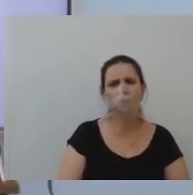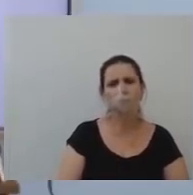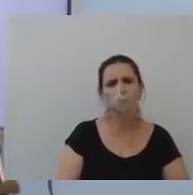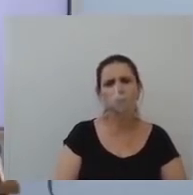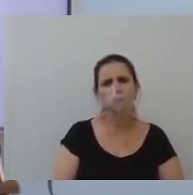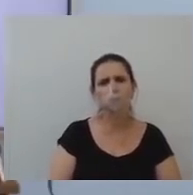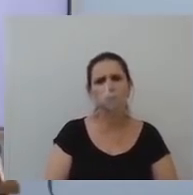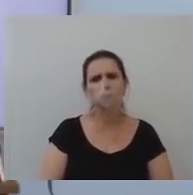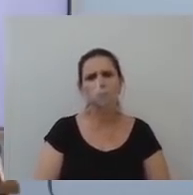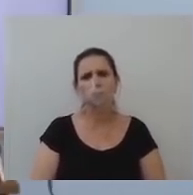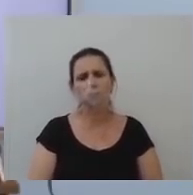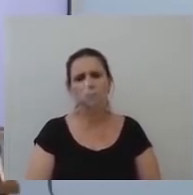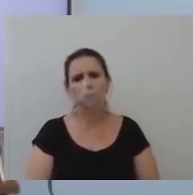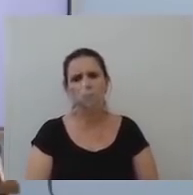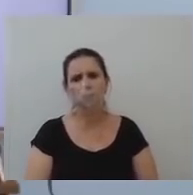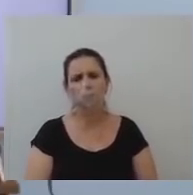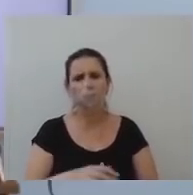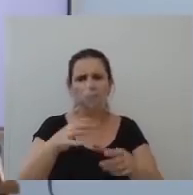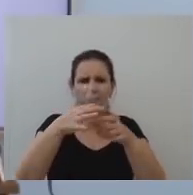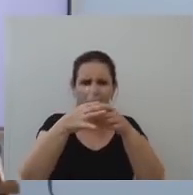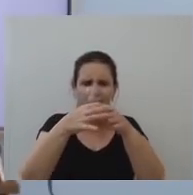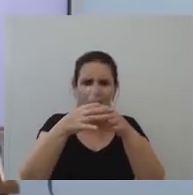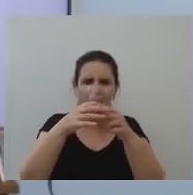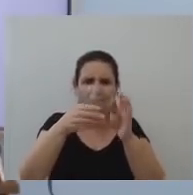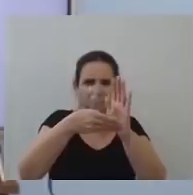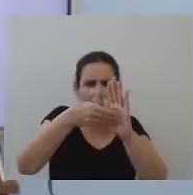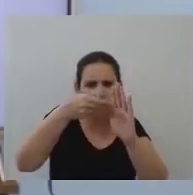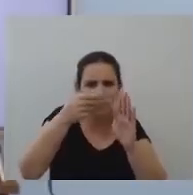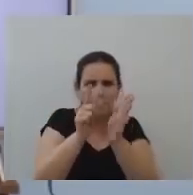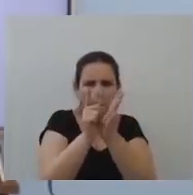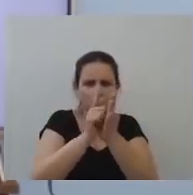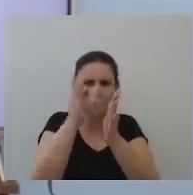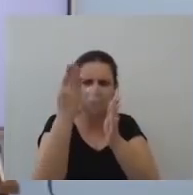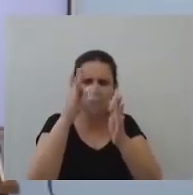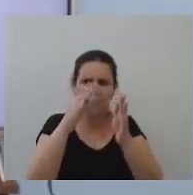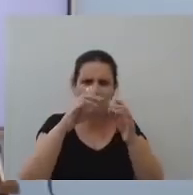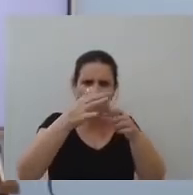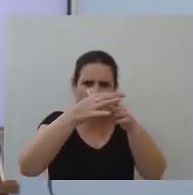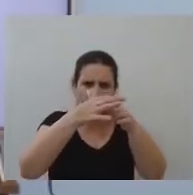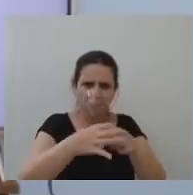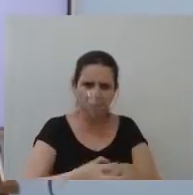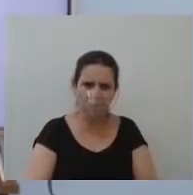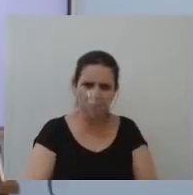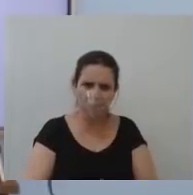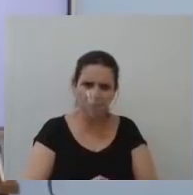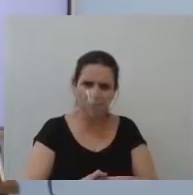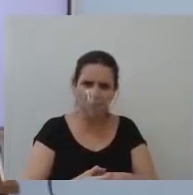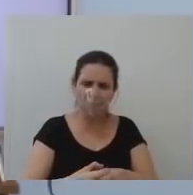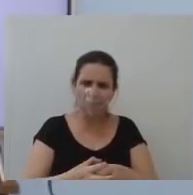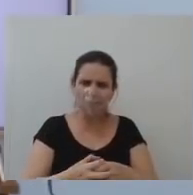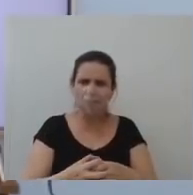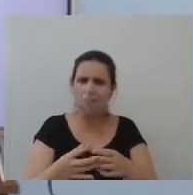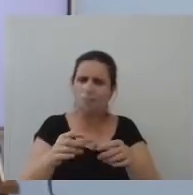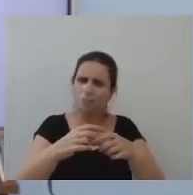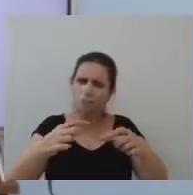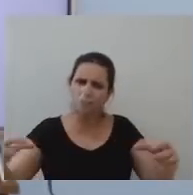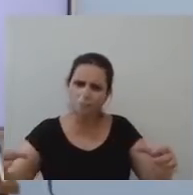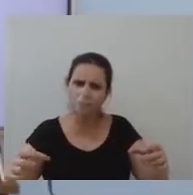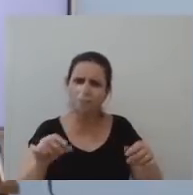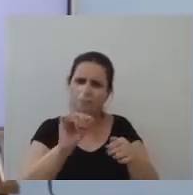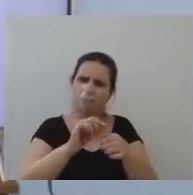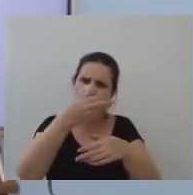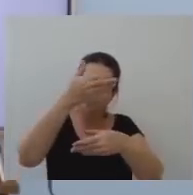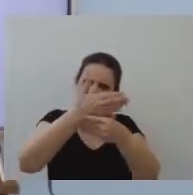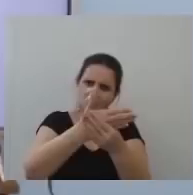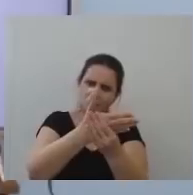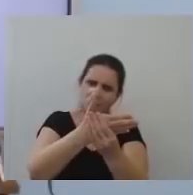eu acredito que é um miolo de papel higiênico, não é isso? Então você vai utilizá-lo para fazer um suporte caseiro.